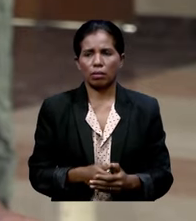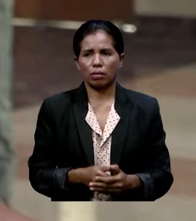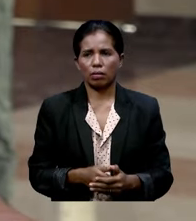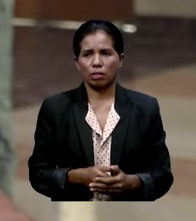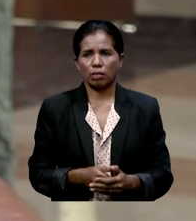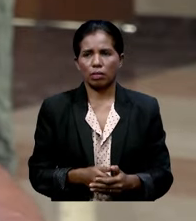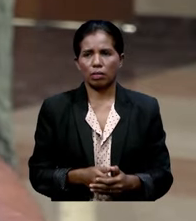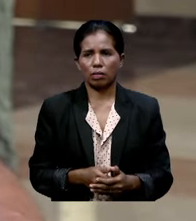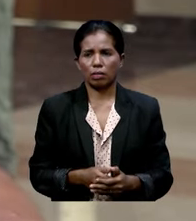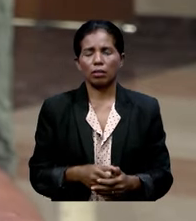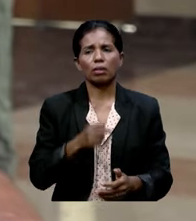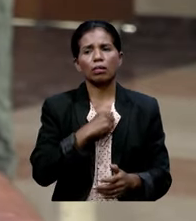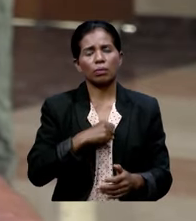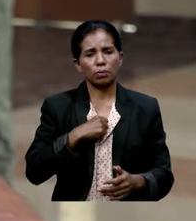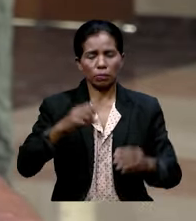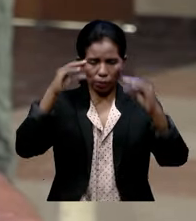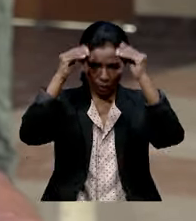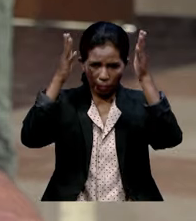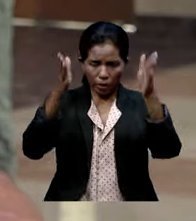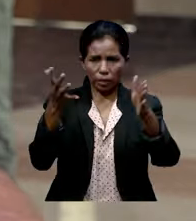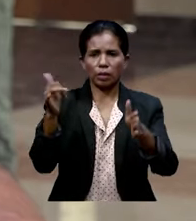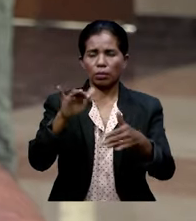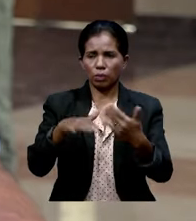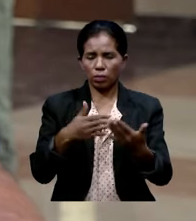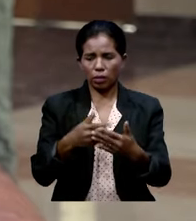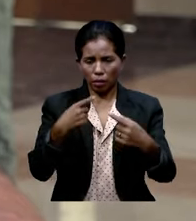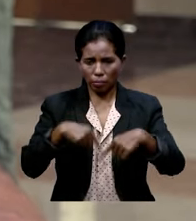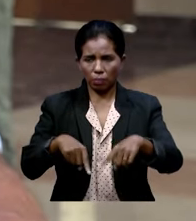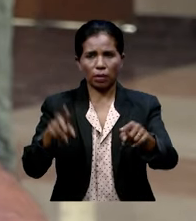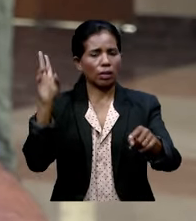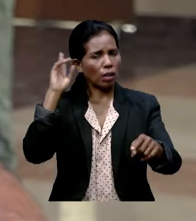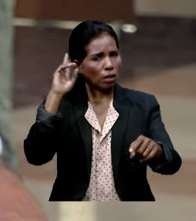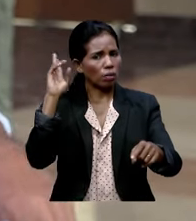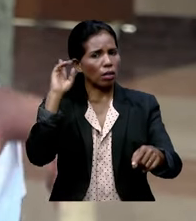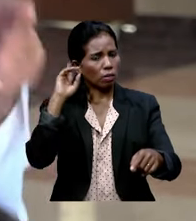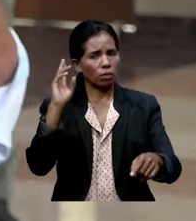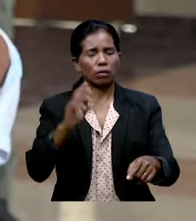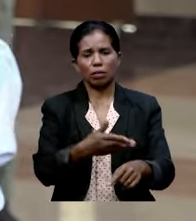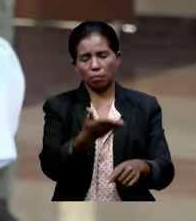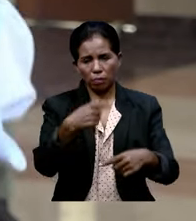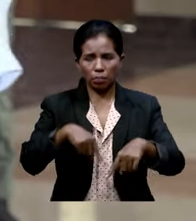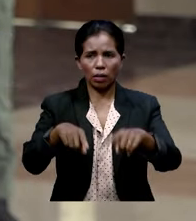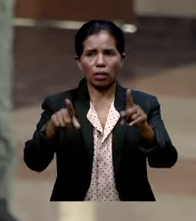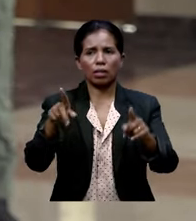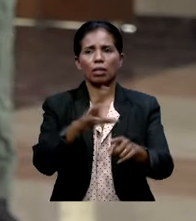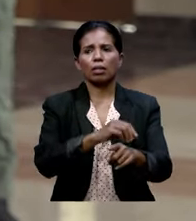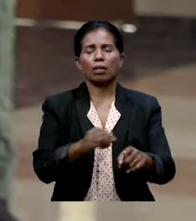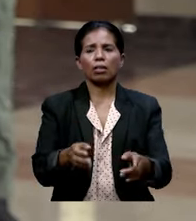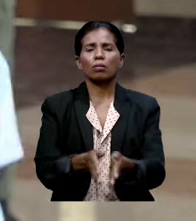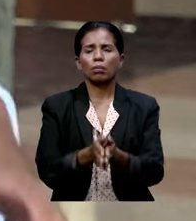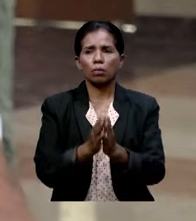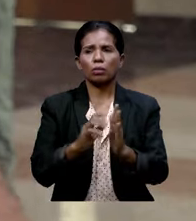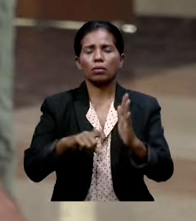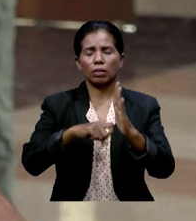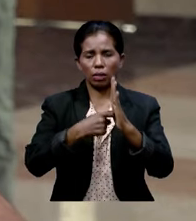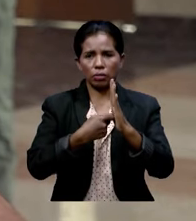Nem bem, desculpa, professor Sira. Imba, Aurona Diona. Imba, emissora chave,